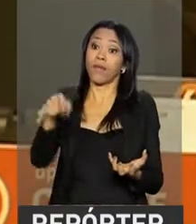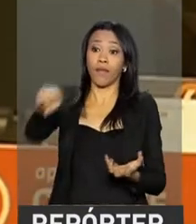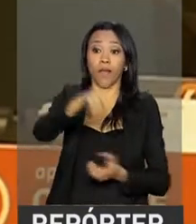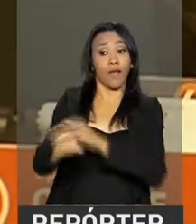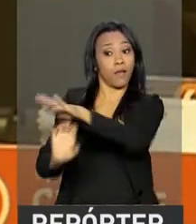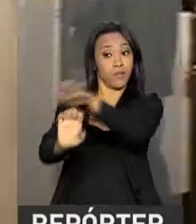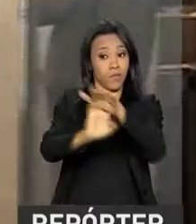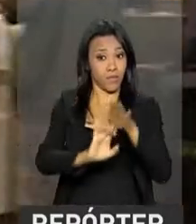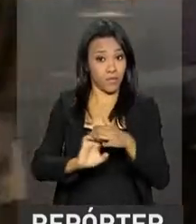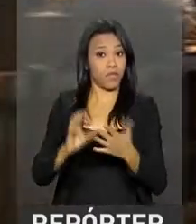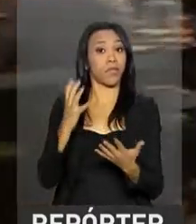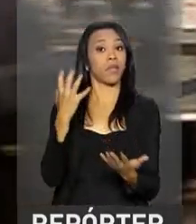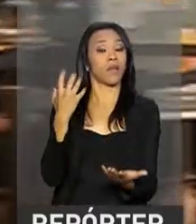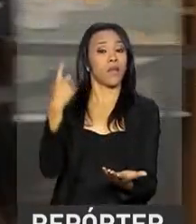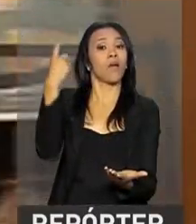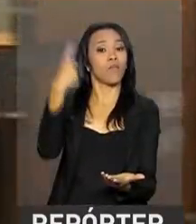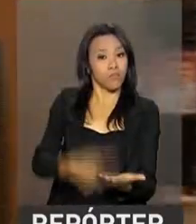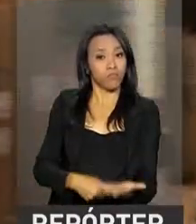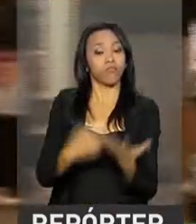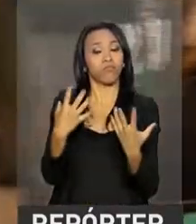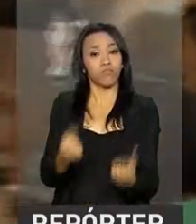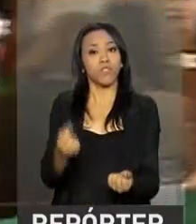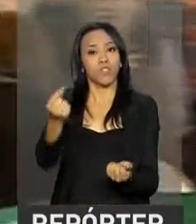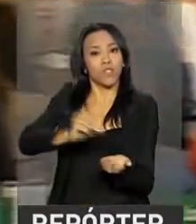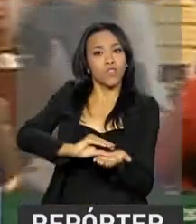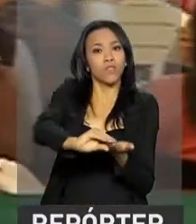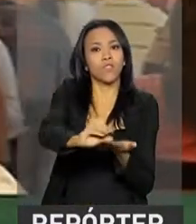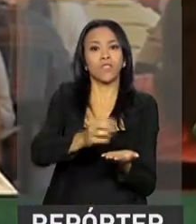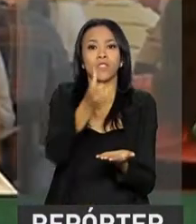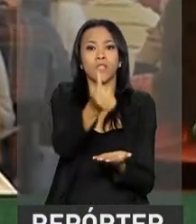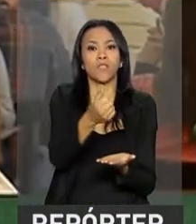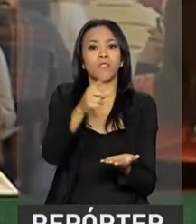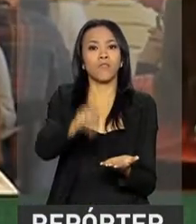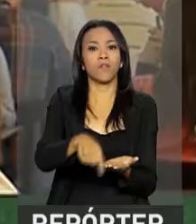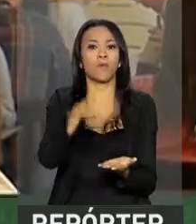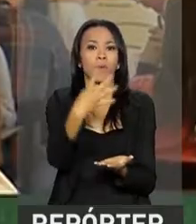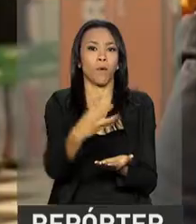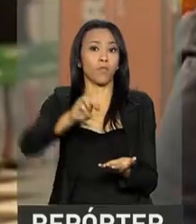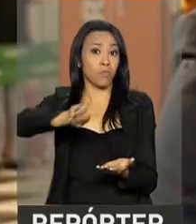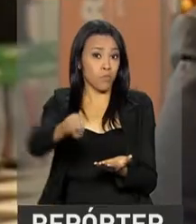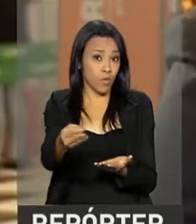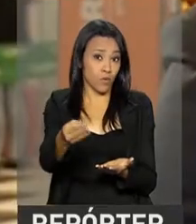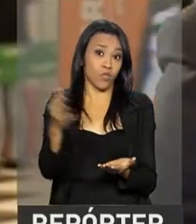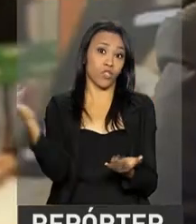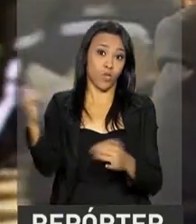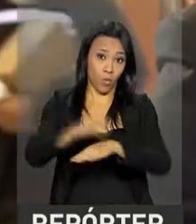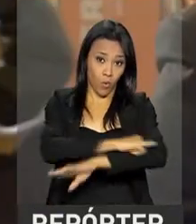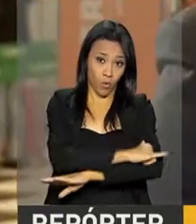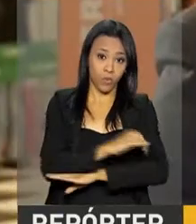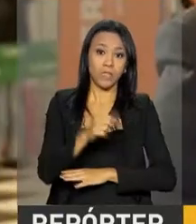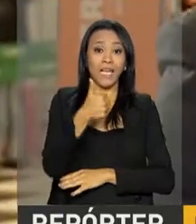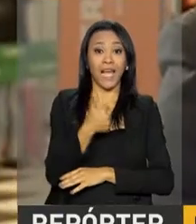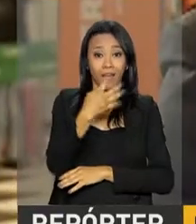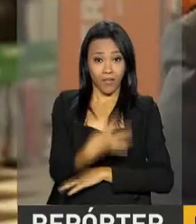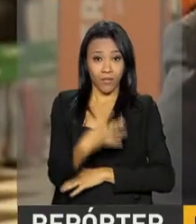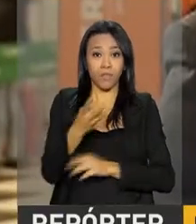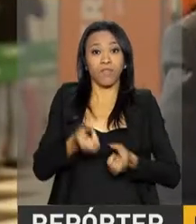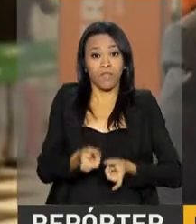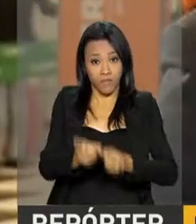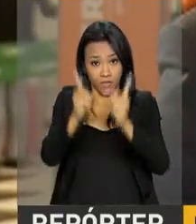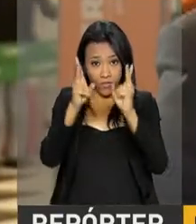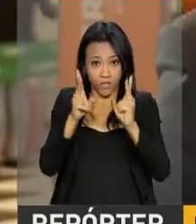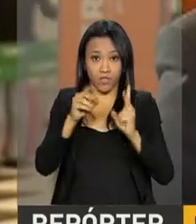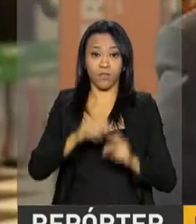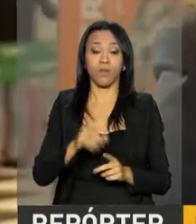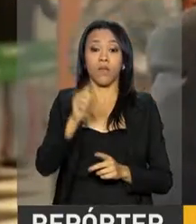e vistam cerca de 6,4 bilhões de reais nos aeroportos 14 aeroportos que vão a leilão o mais atrativo